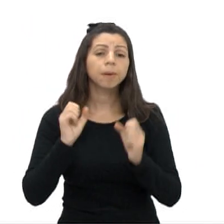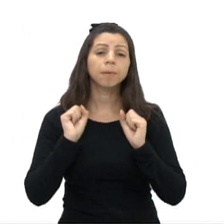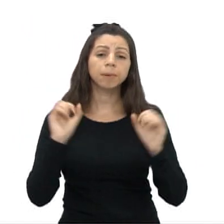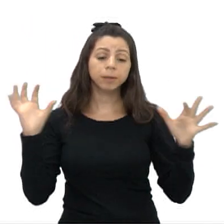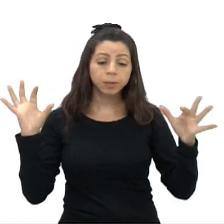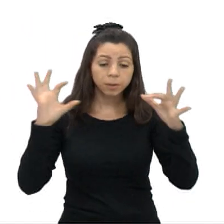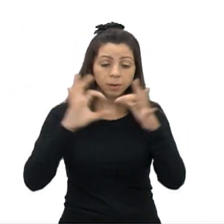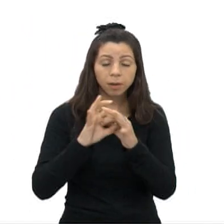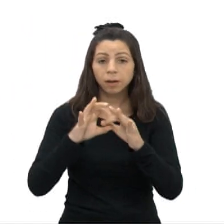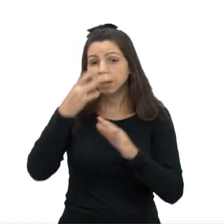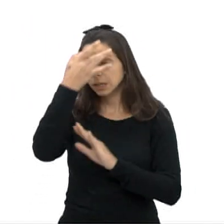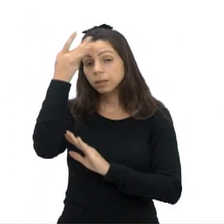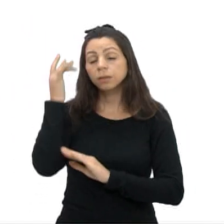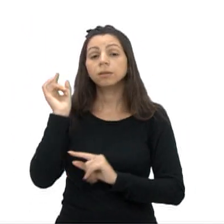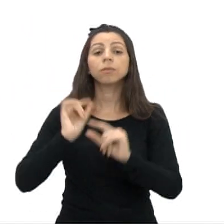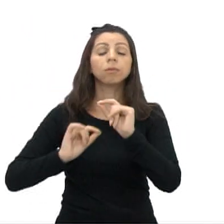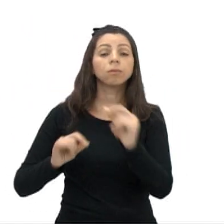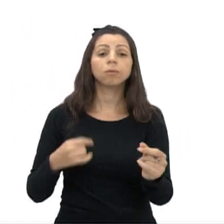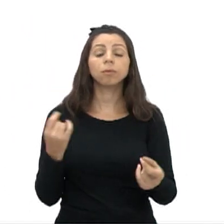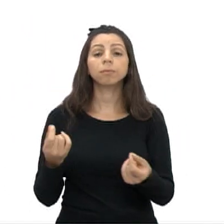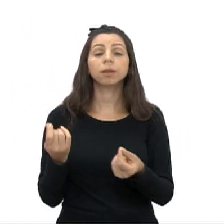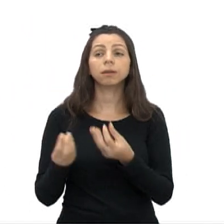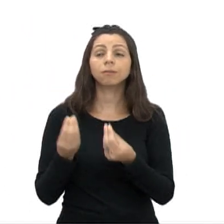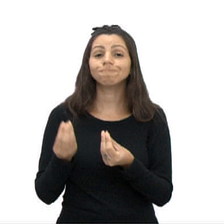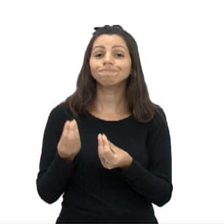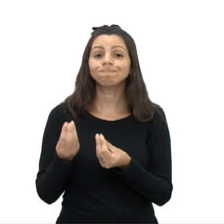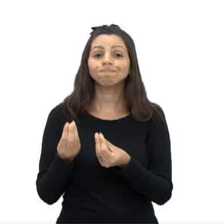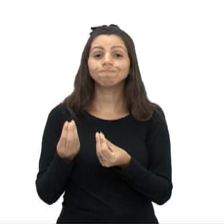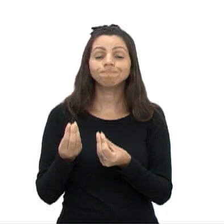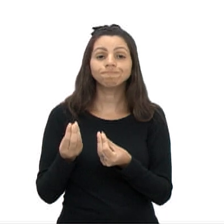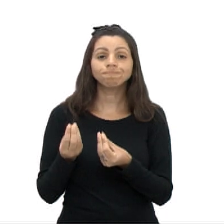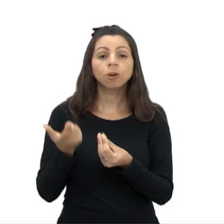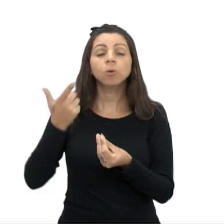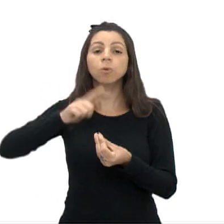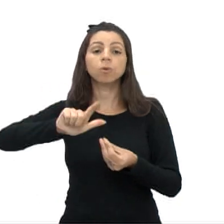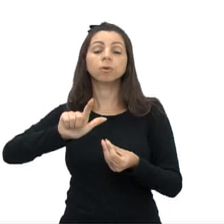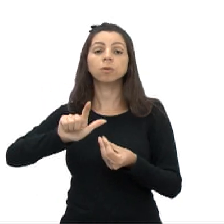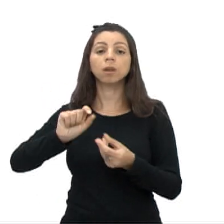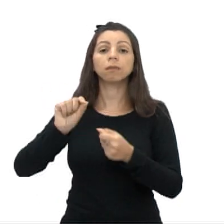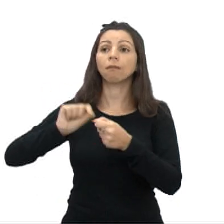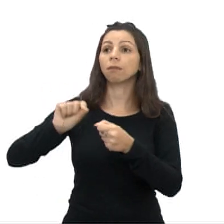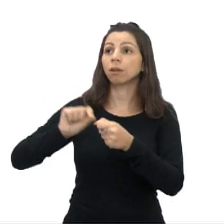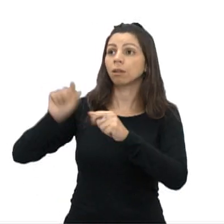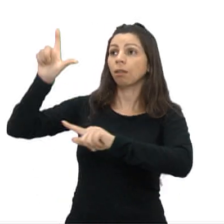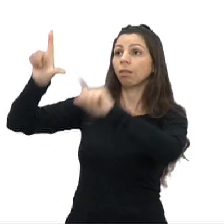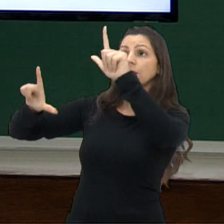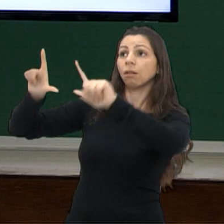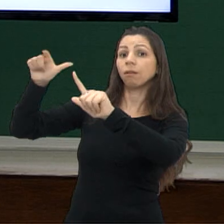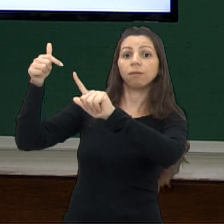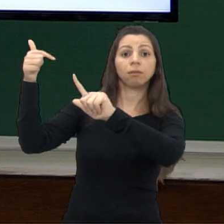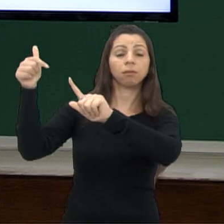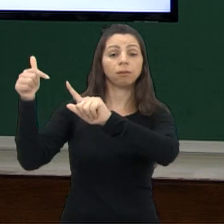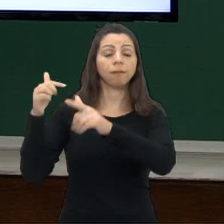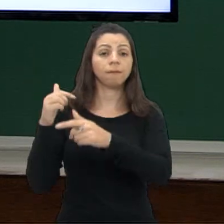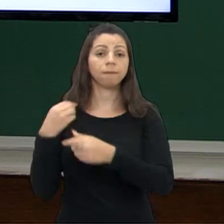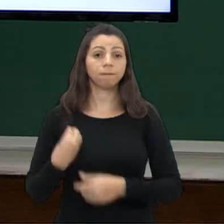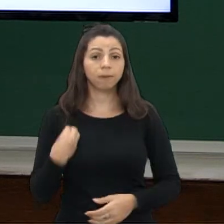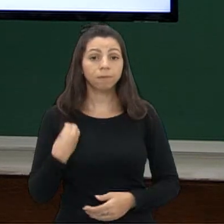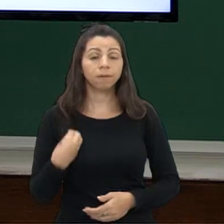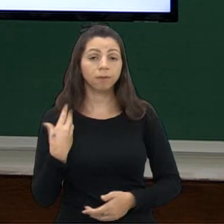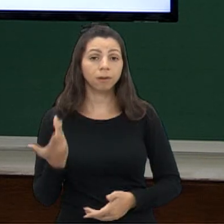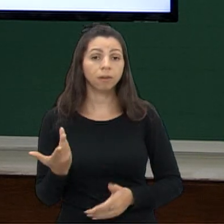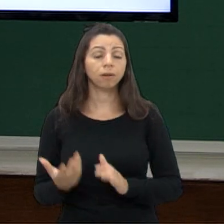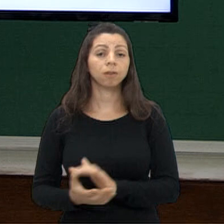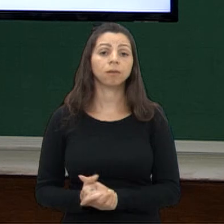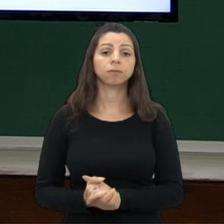das pessoas não saberem como agir sem a TV. Isso mesmo. Então, a família estar atrapalhada